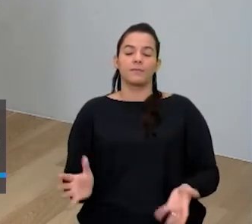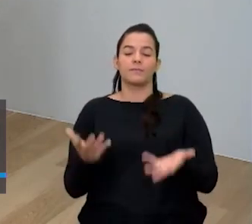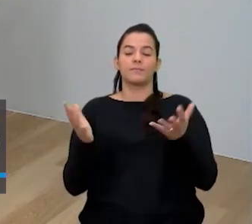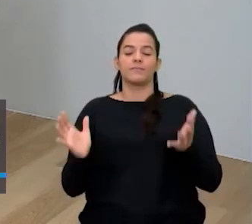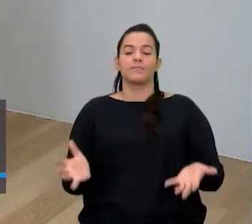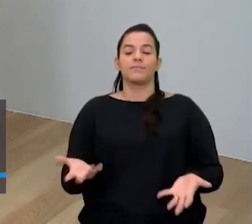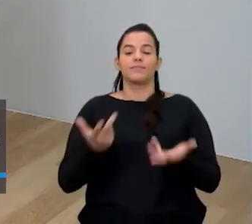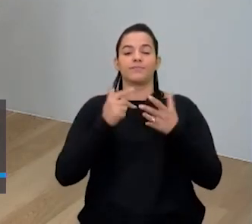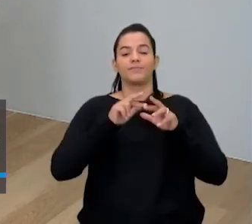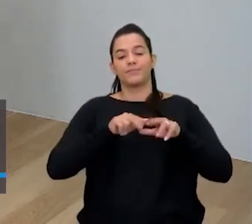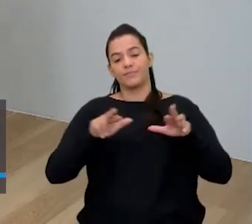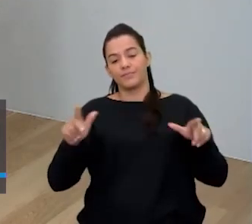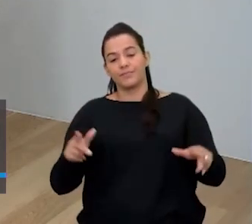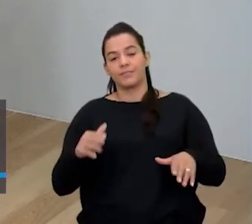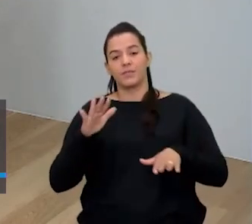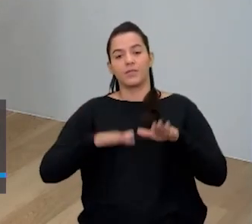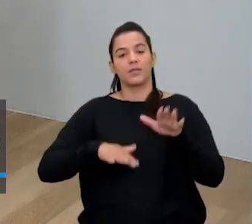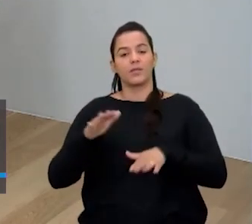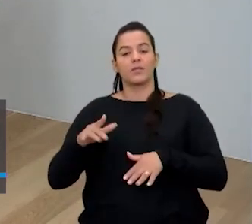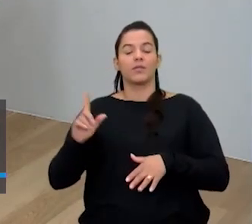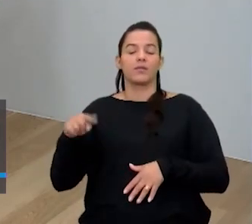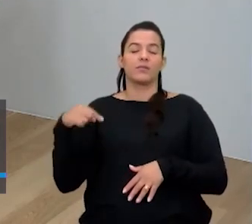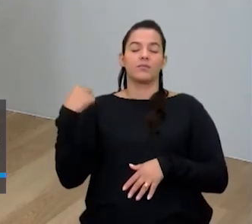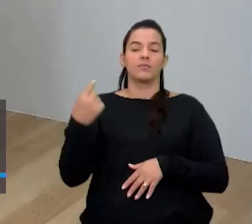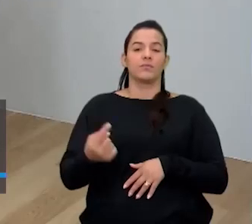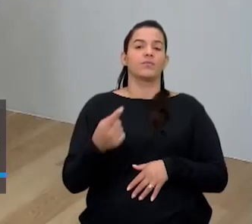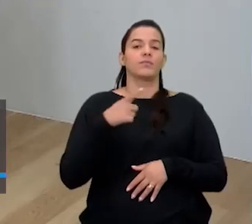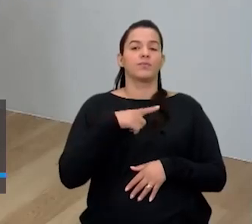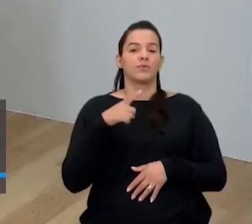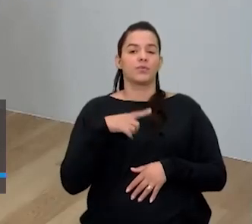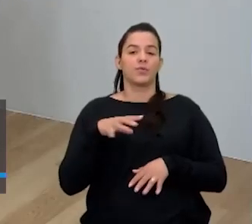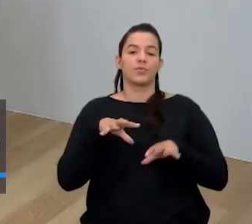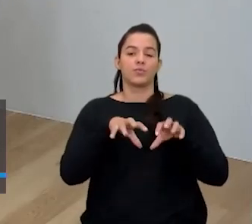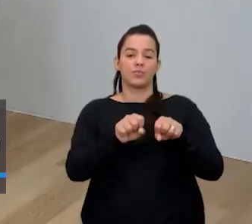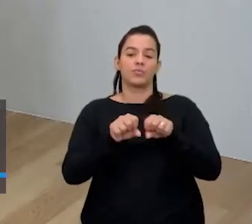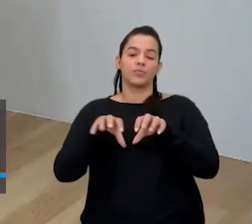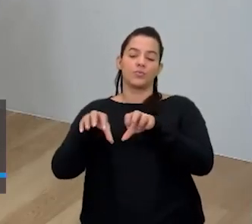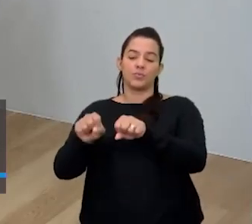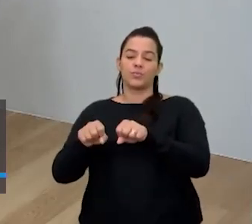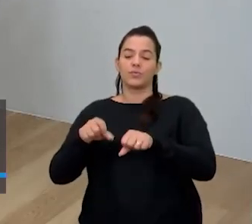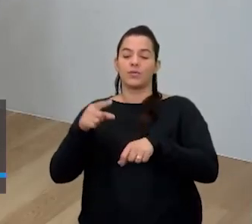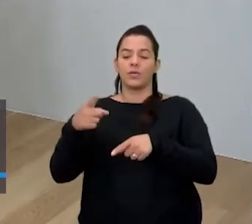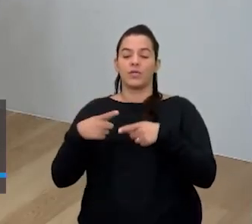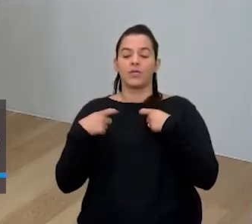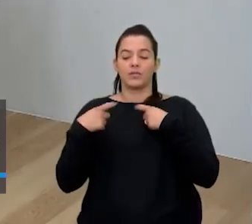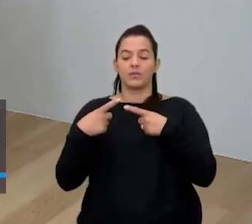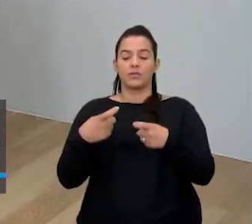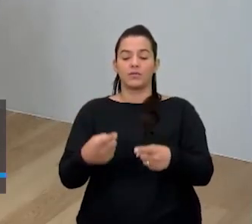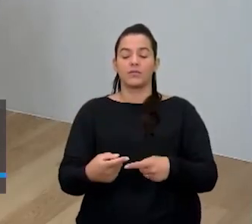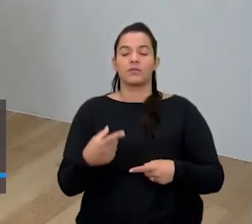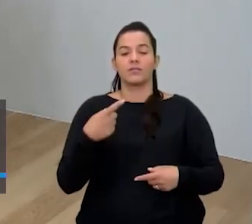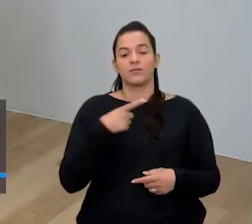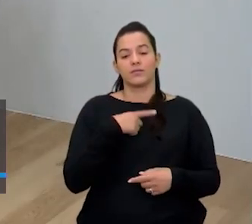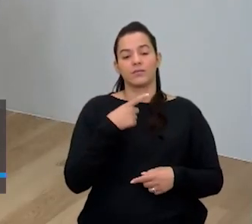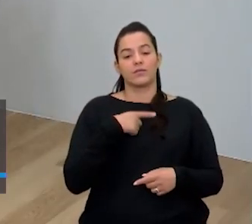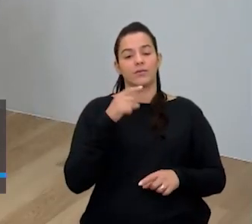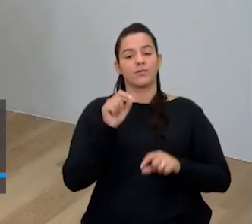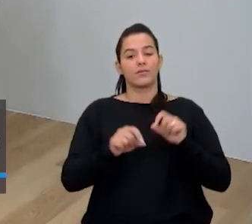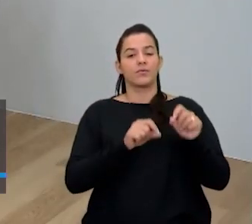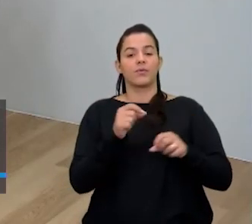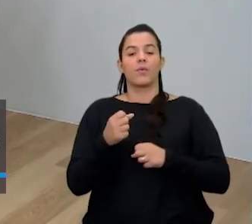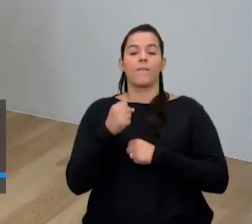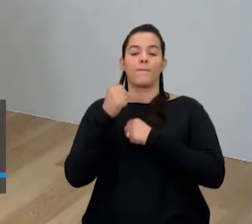locais, mesmo depois do contexto do colonialismo, né? E as guerras agora, elas ficaram com um